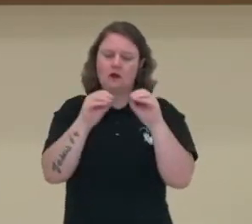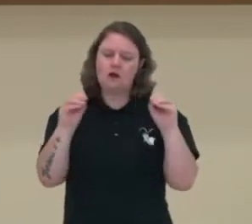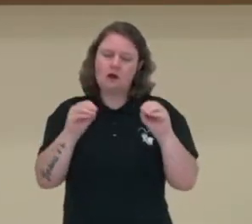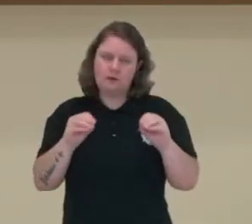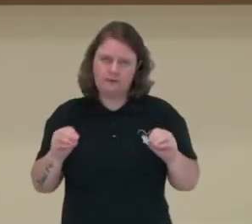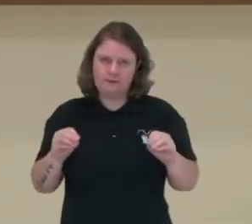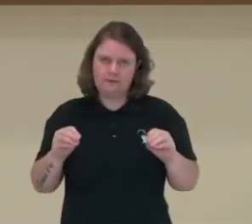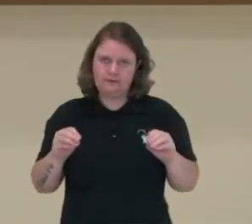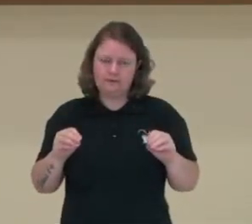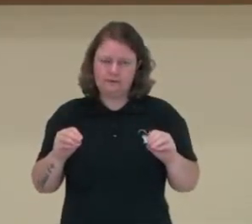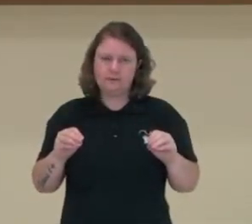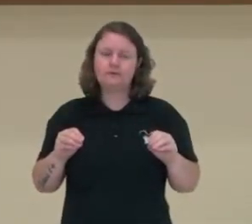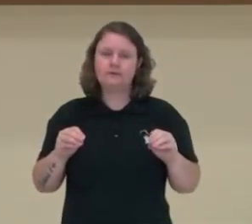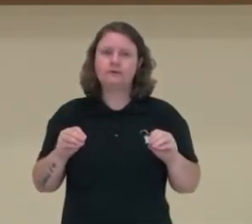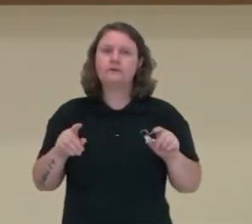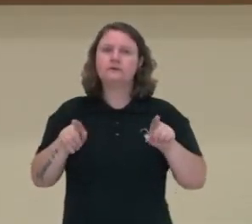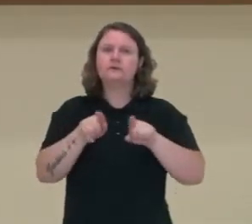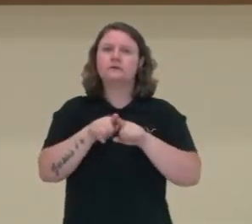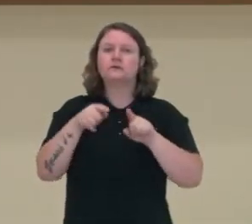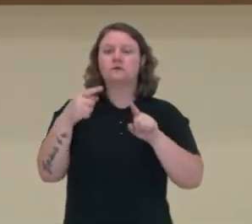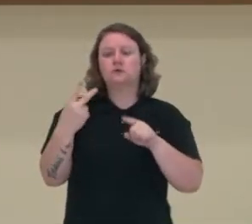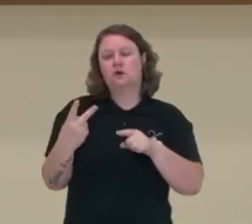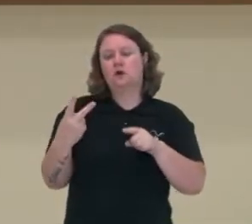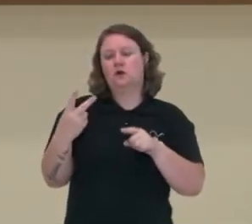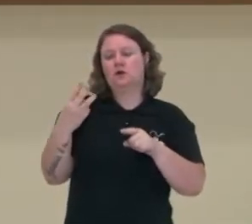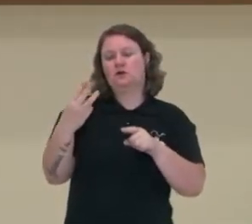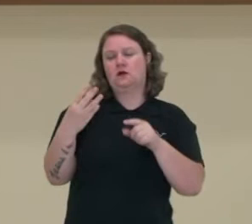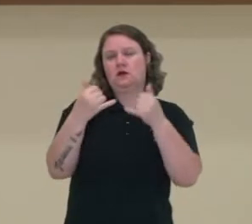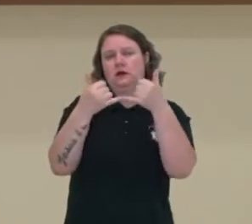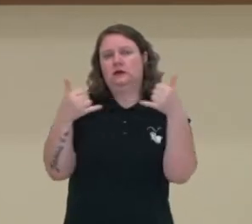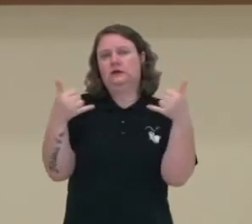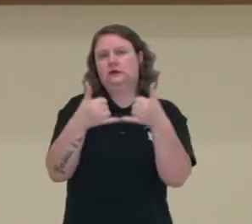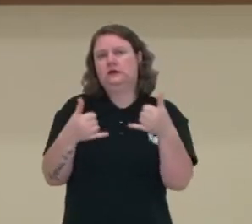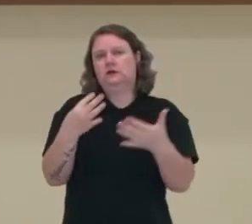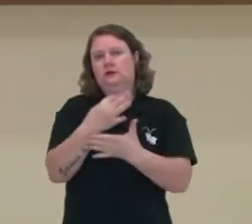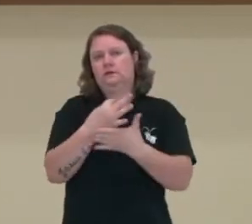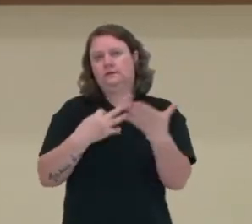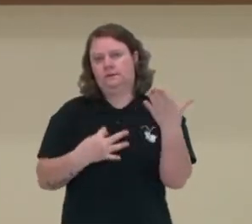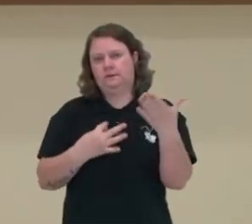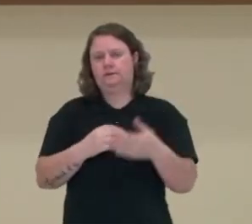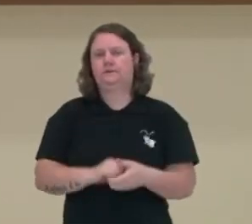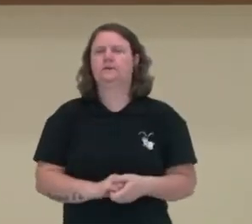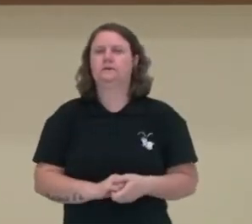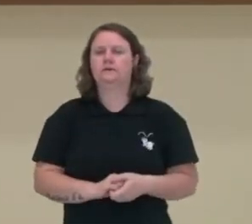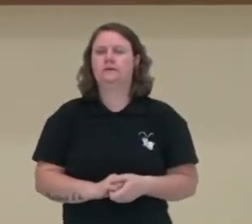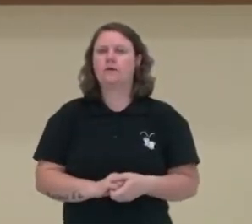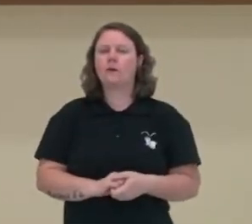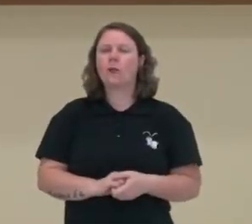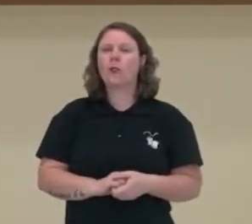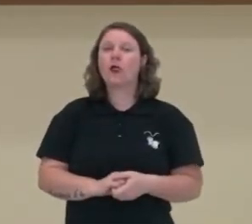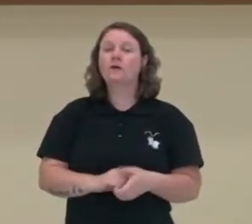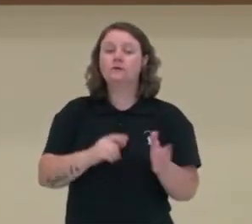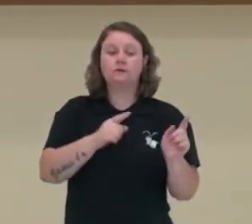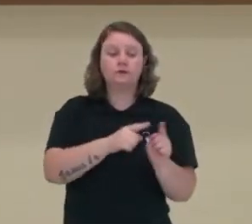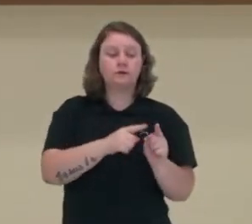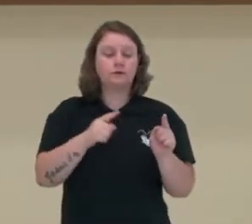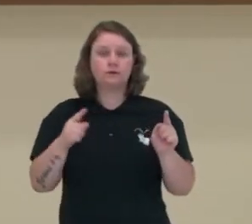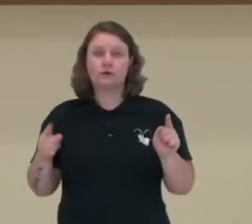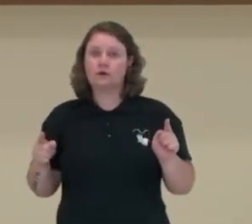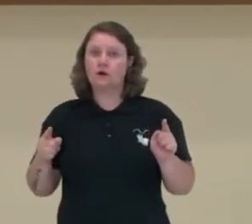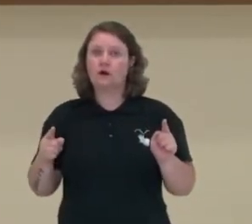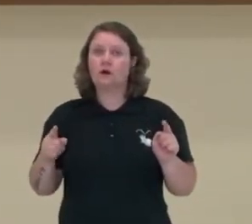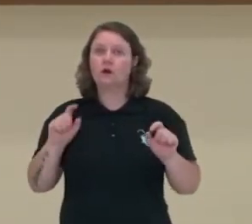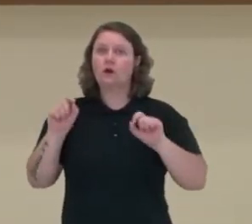naquele mesmo trecho, né? Formado por duas, três linhas de texto ali, certo? Então, o período necessariamente é um